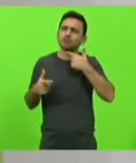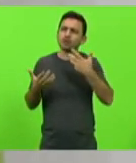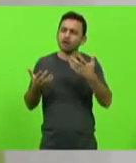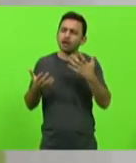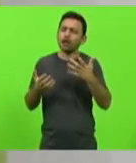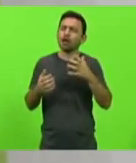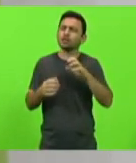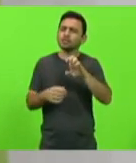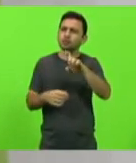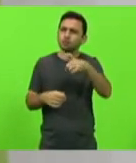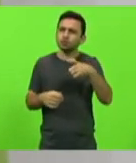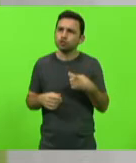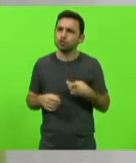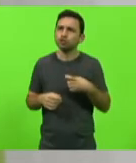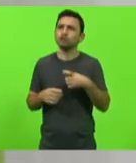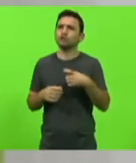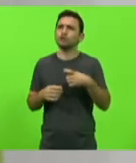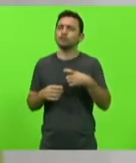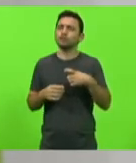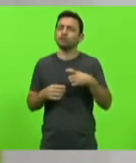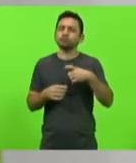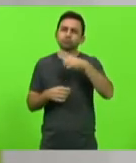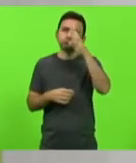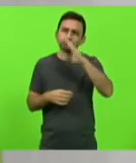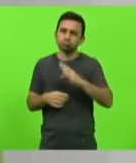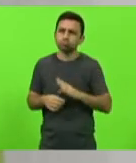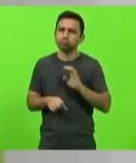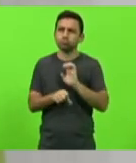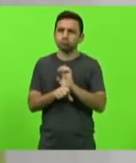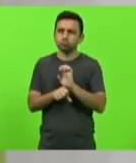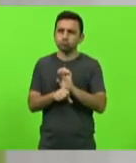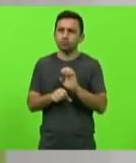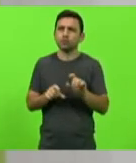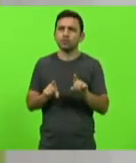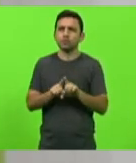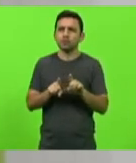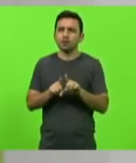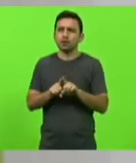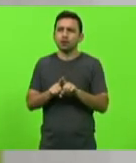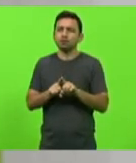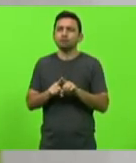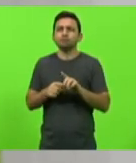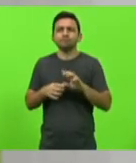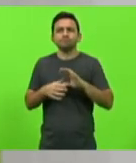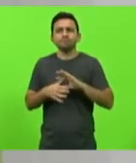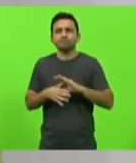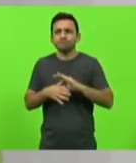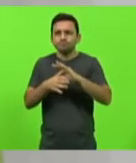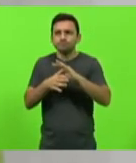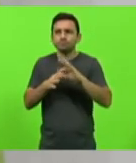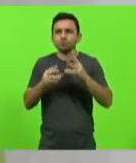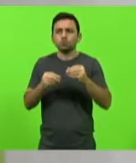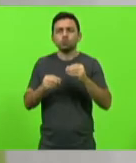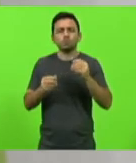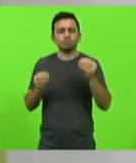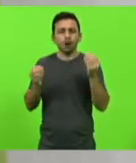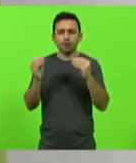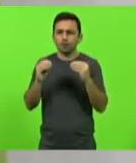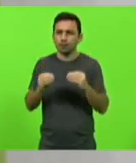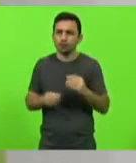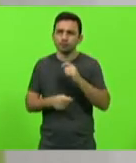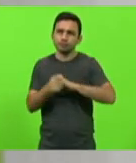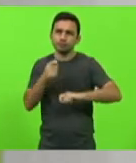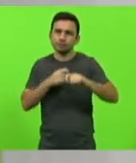executivos municipais, estaduais, colocar as suas lideranças na administração e